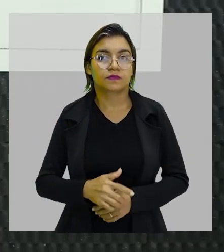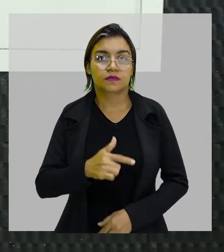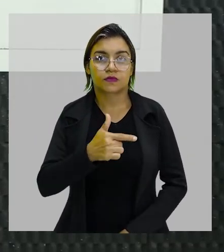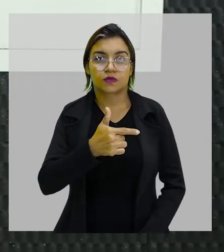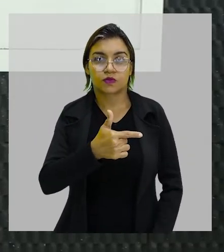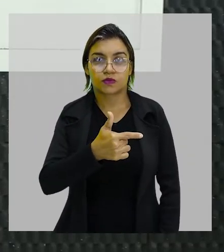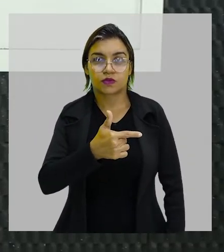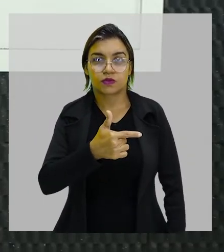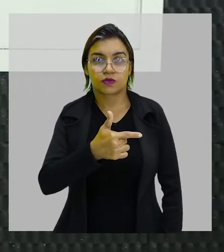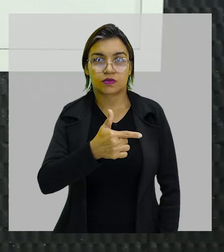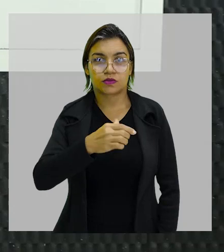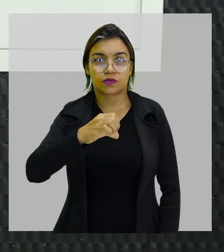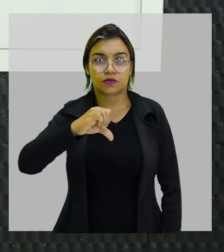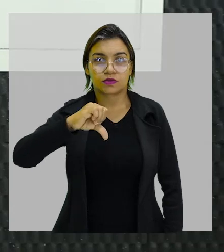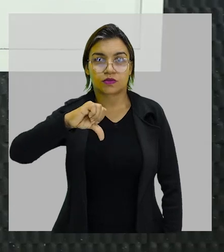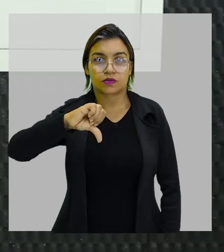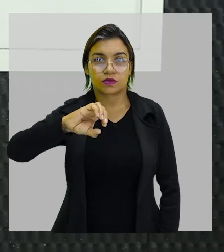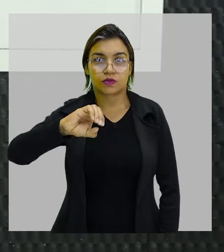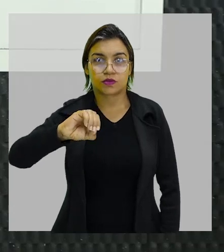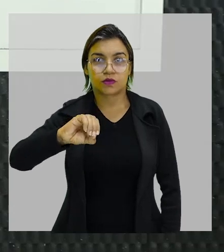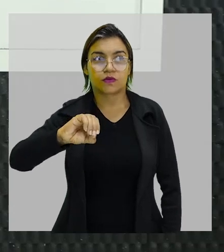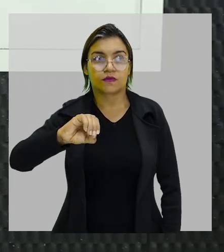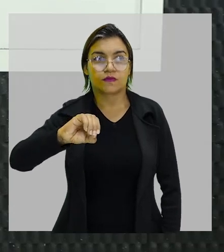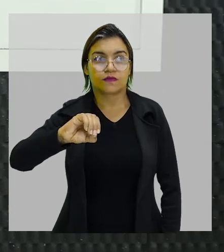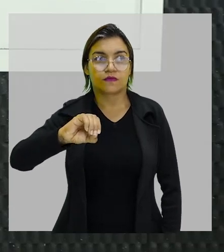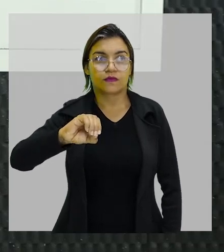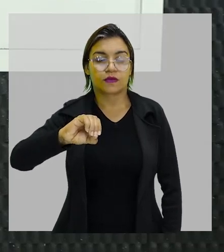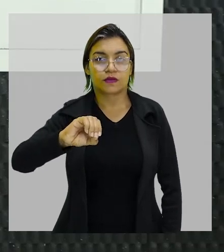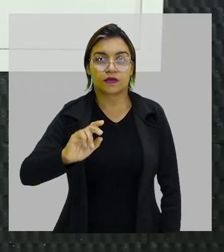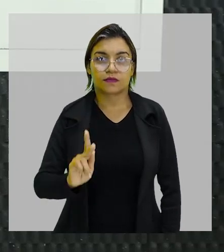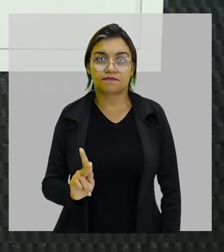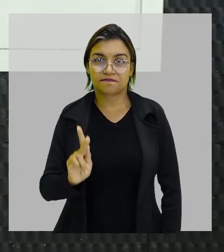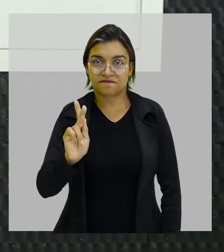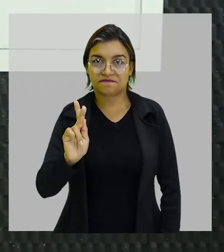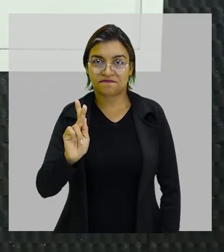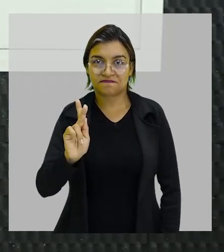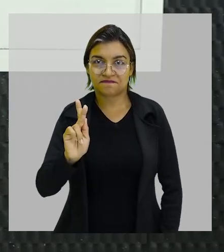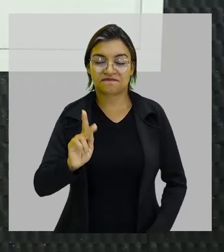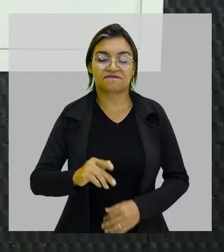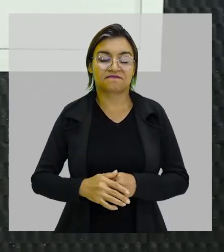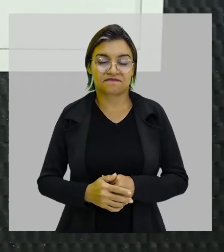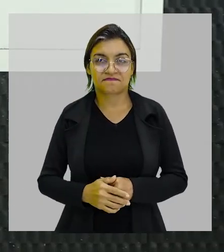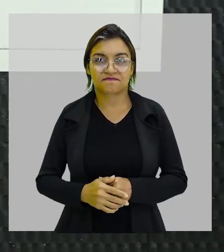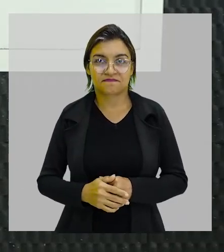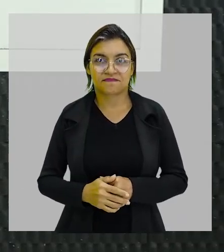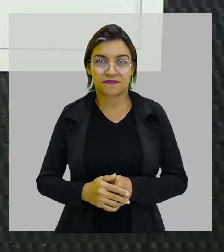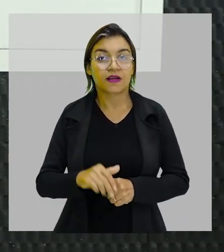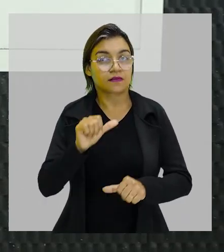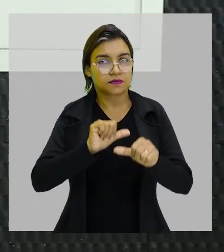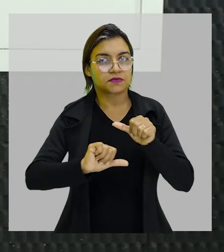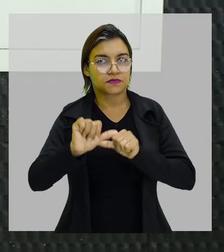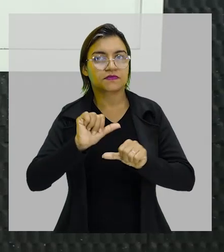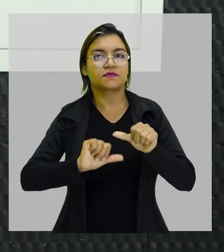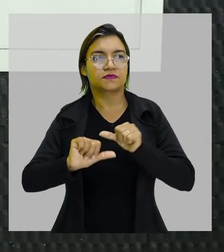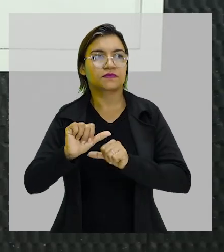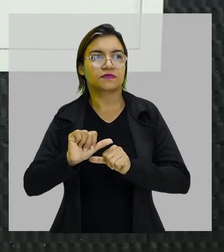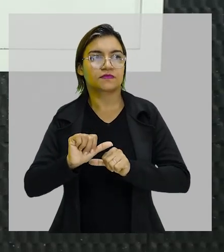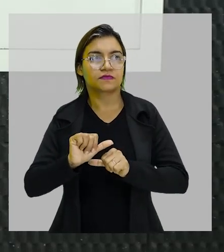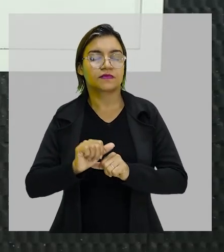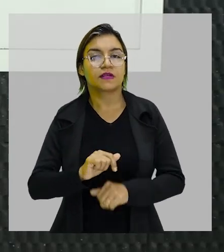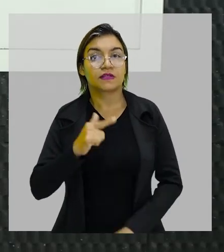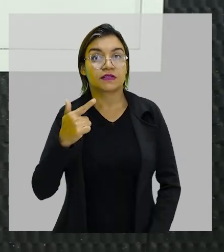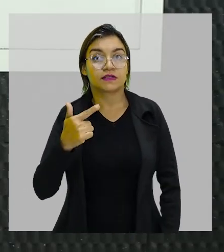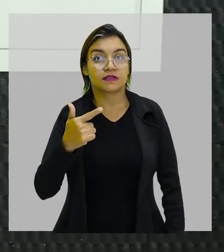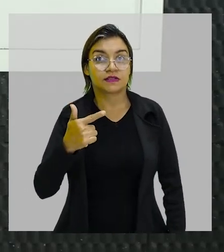290, é isso? 290 Kelvin. Então essa é a minha transformação, né? Somando 17